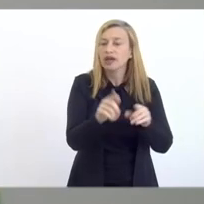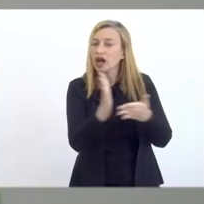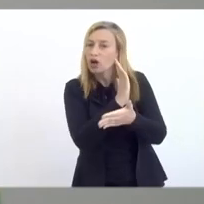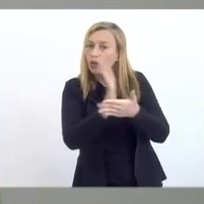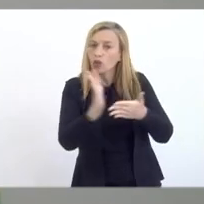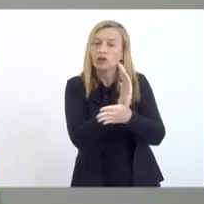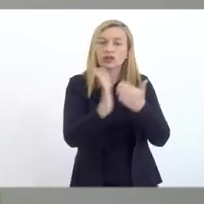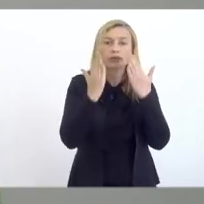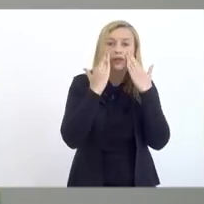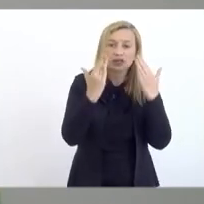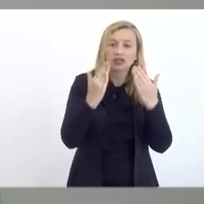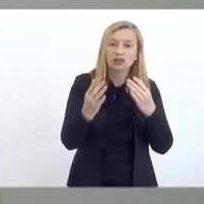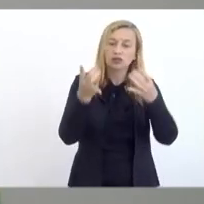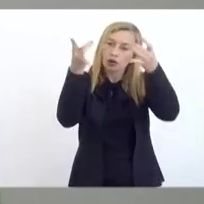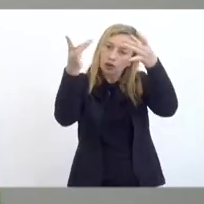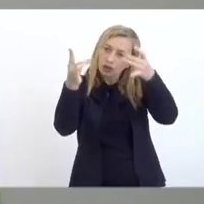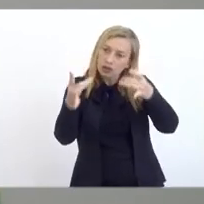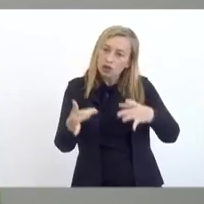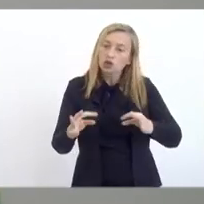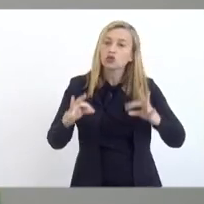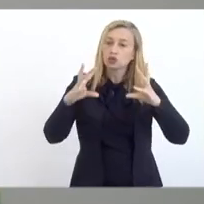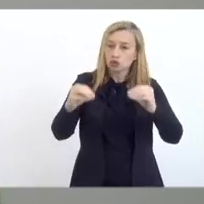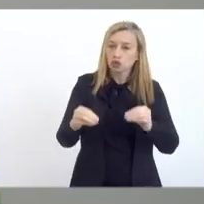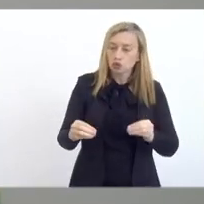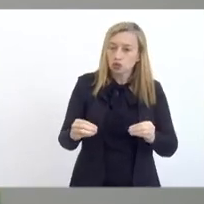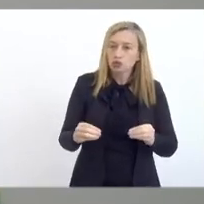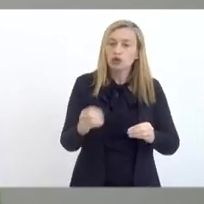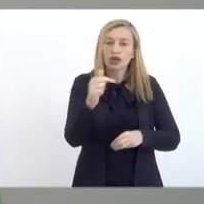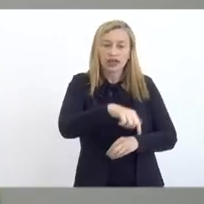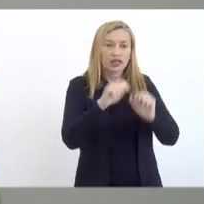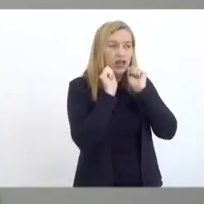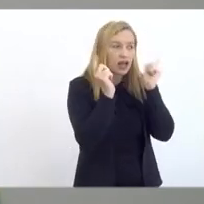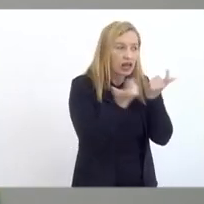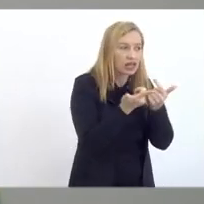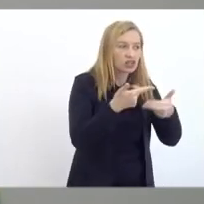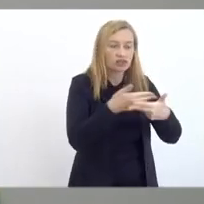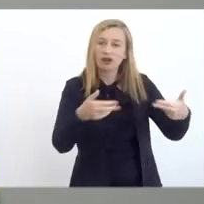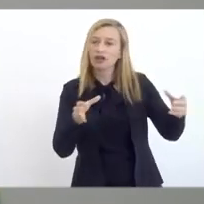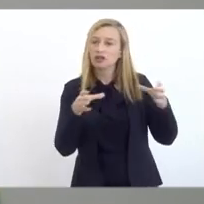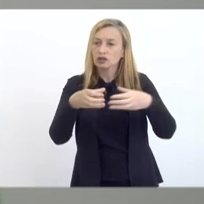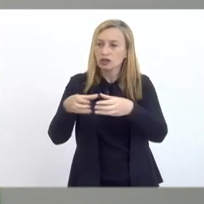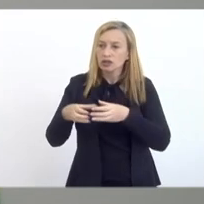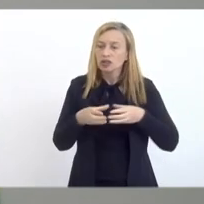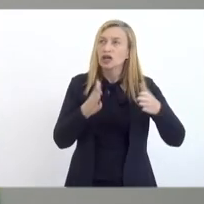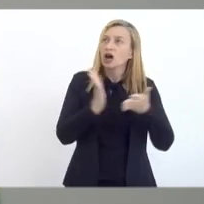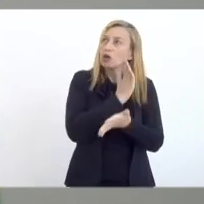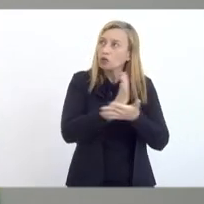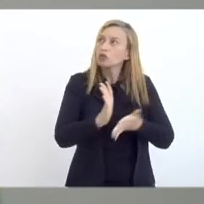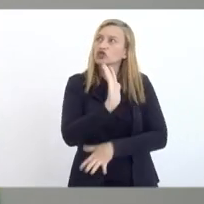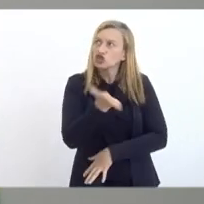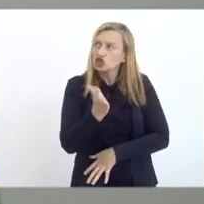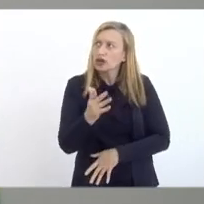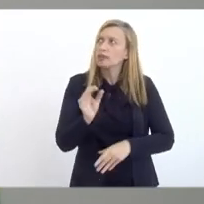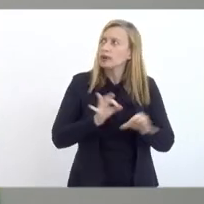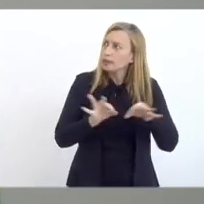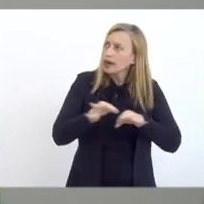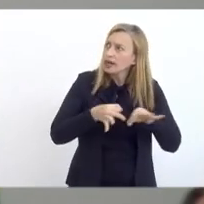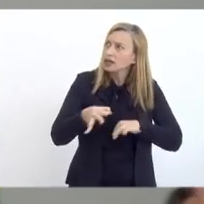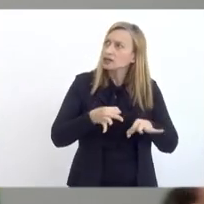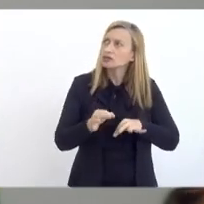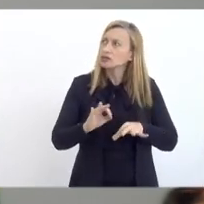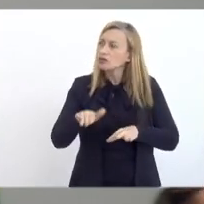apresentações sobre essas medidas aqui na LERJ, né, nas diversas comissões. Né, já fizemos algumas, né, por